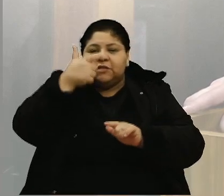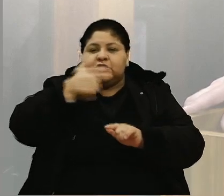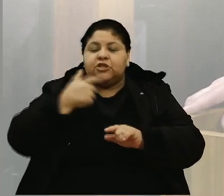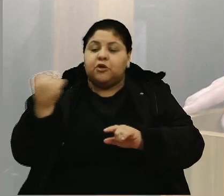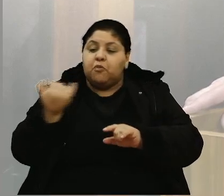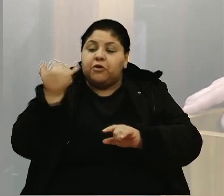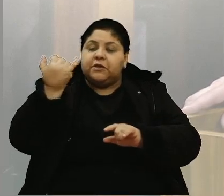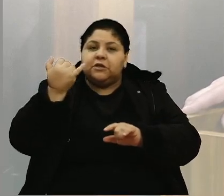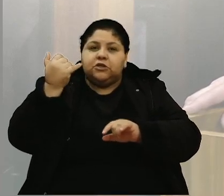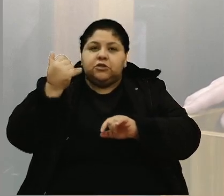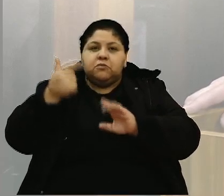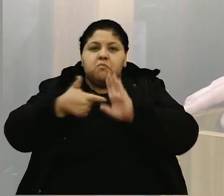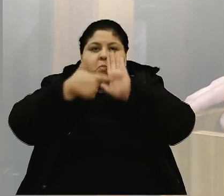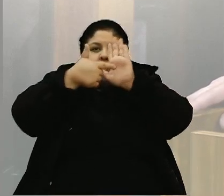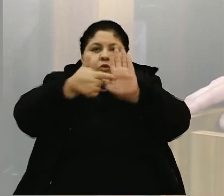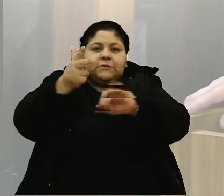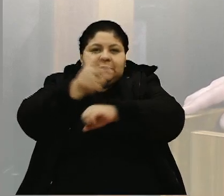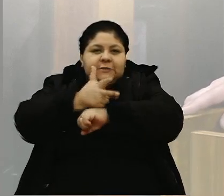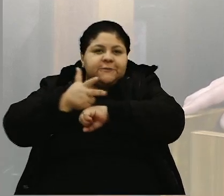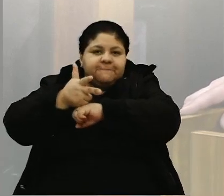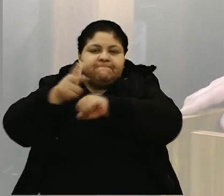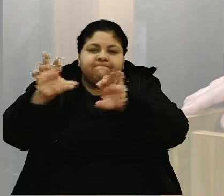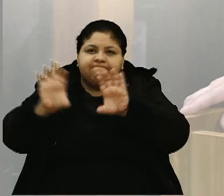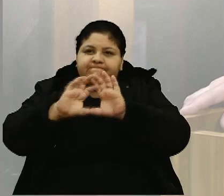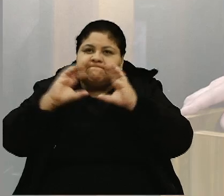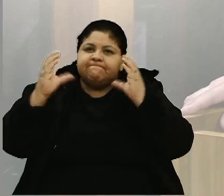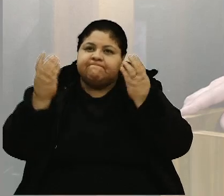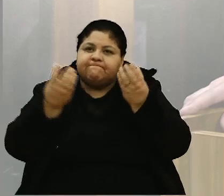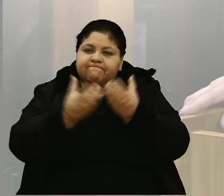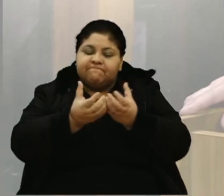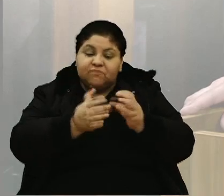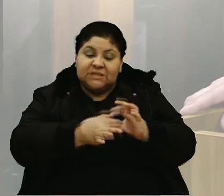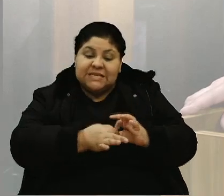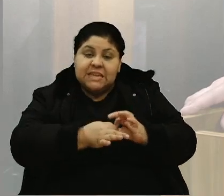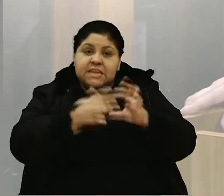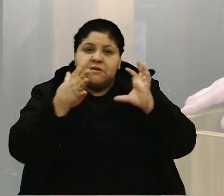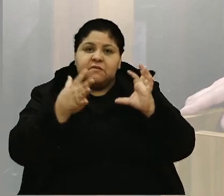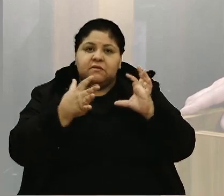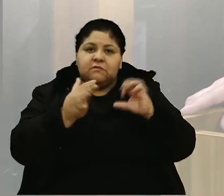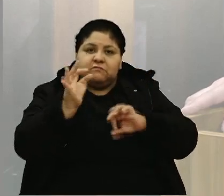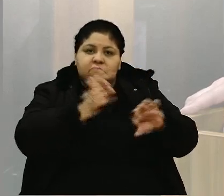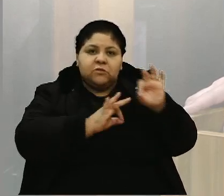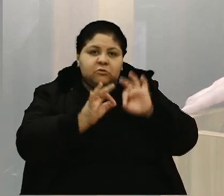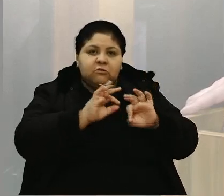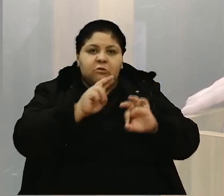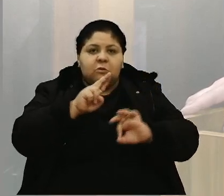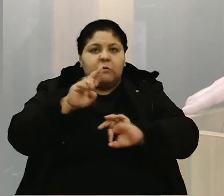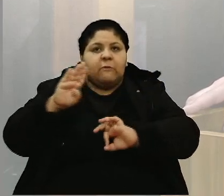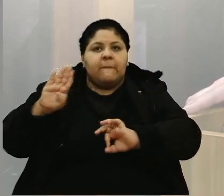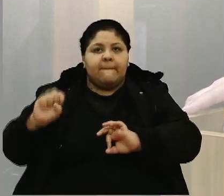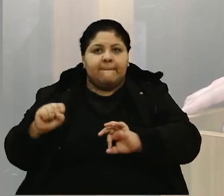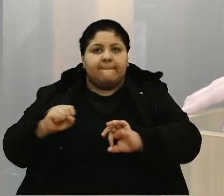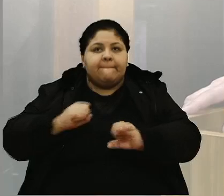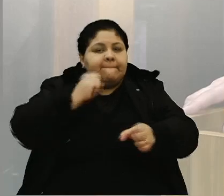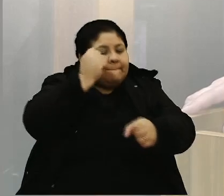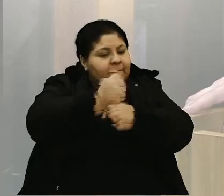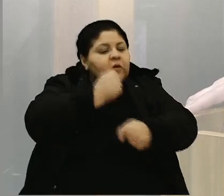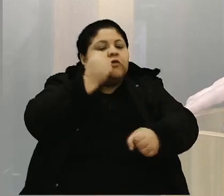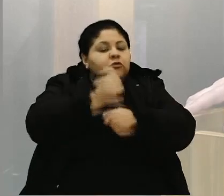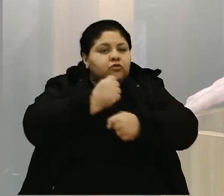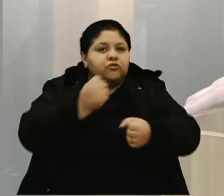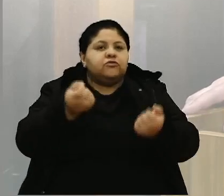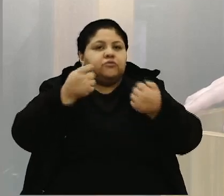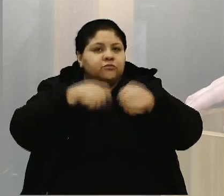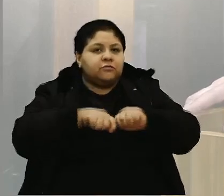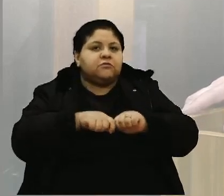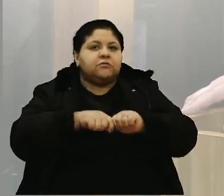vídeo para mostrar que a comunidade está disposta a arrumar a UBS, a reconstruir se necessário, a